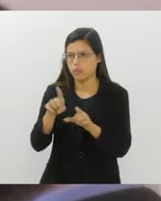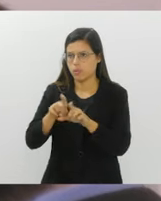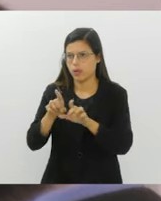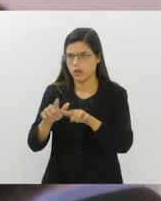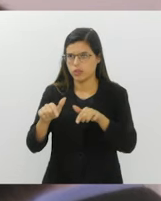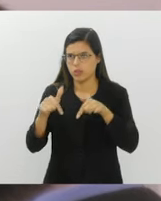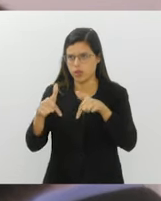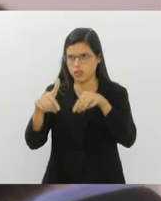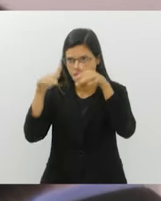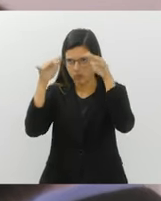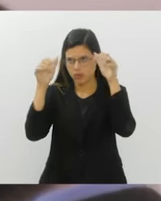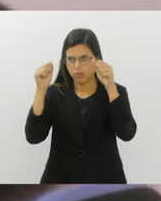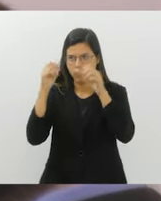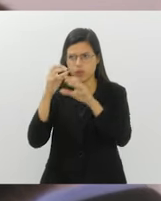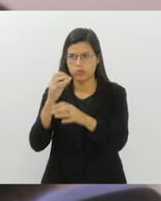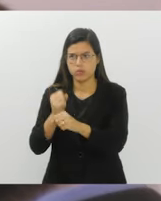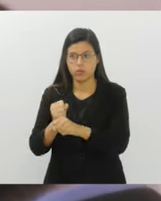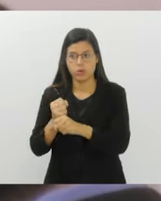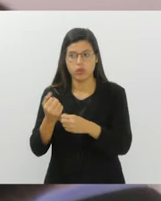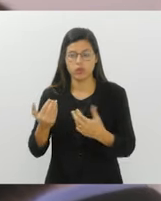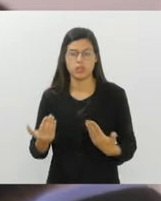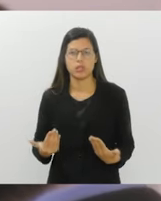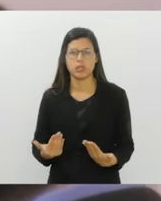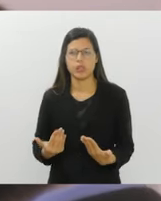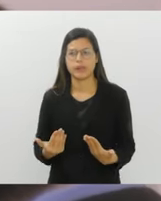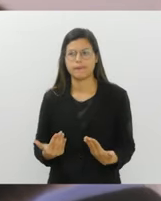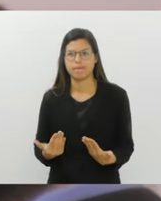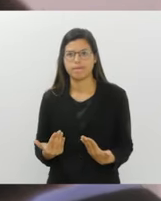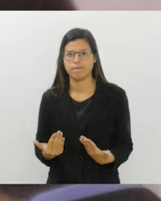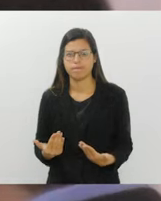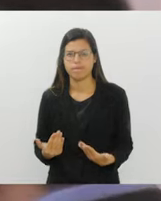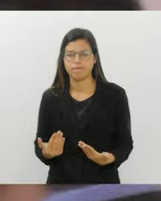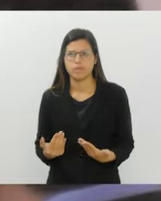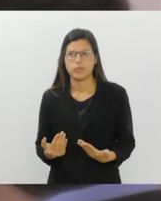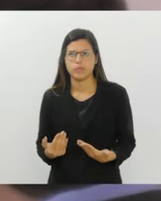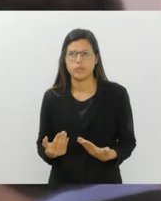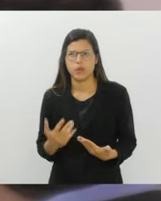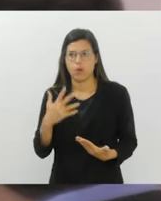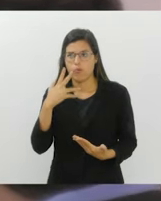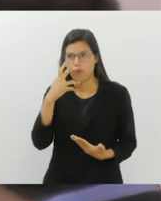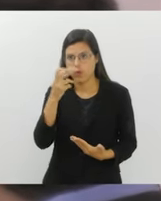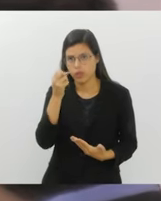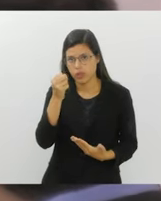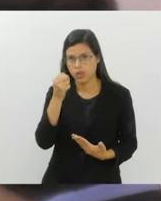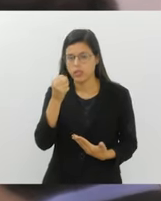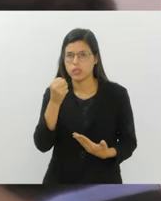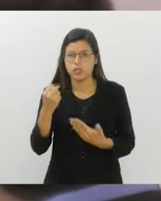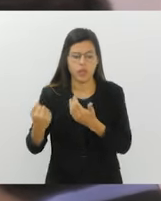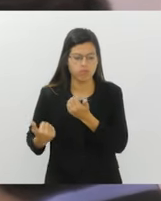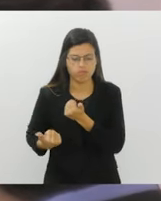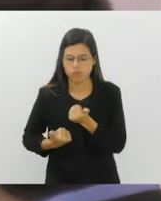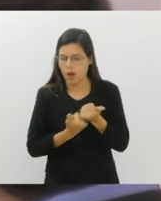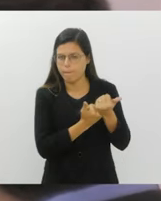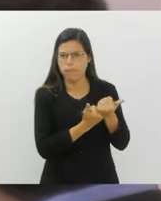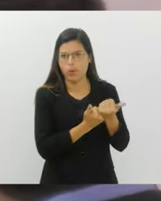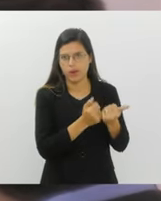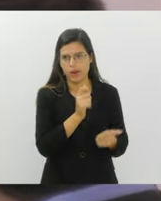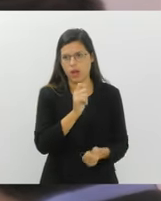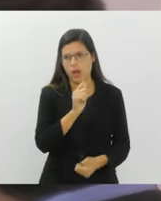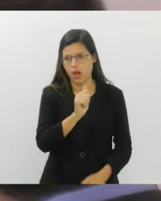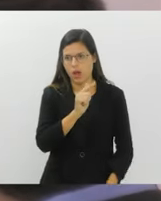tribunal é uma atuação que busca o fortalecimento da própria agência reguladora.